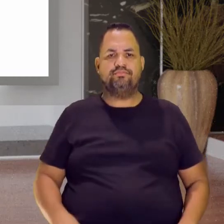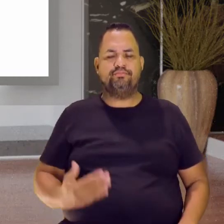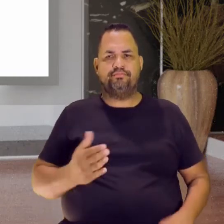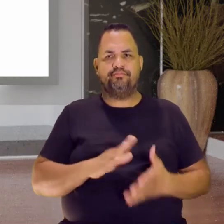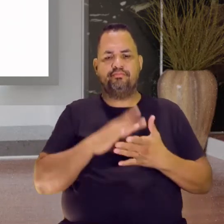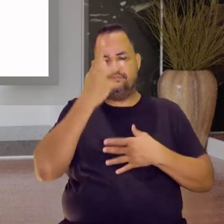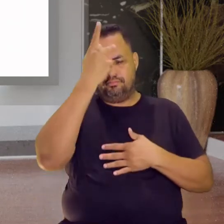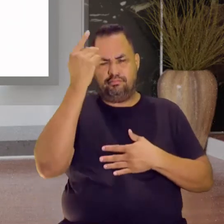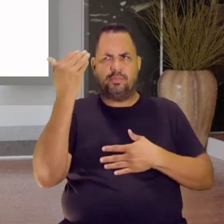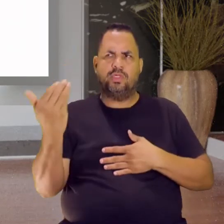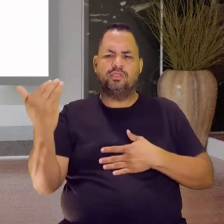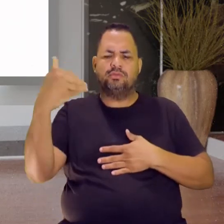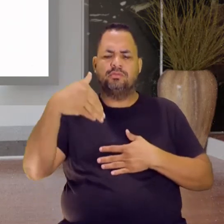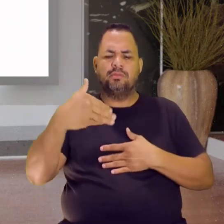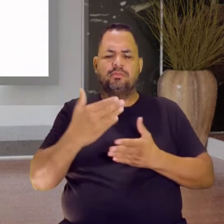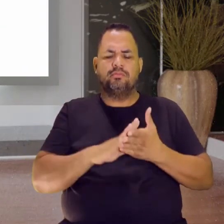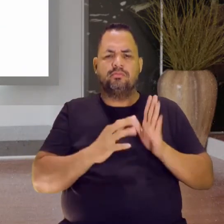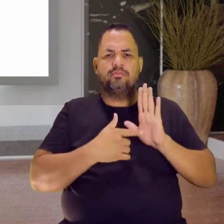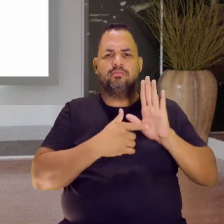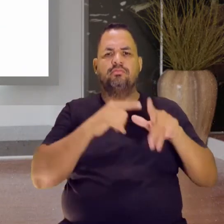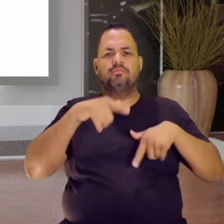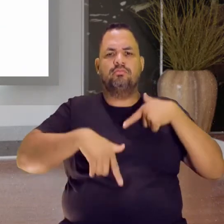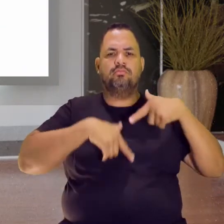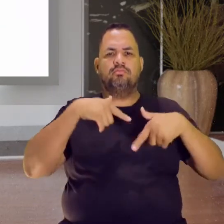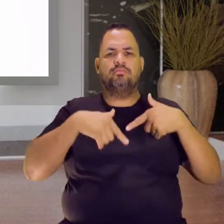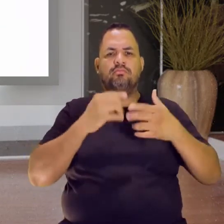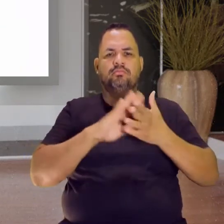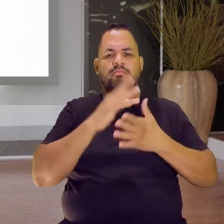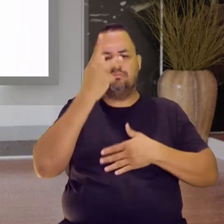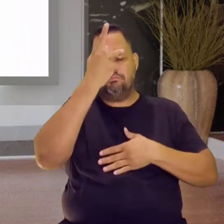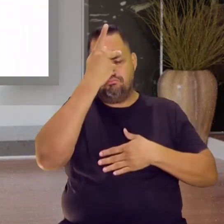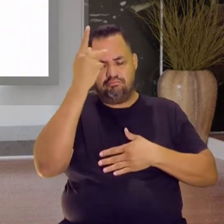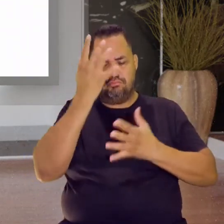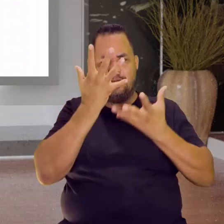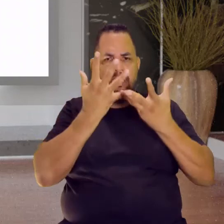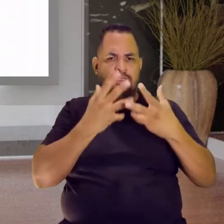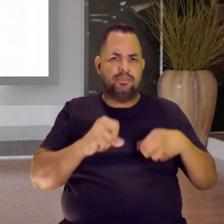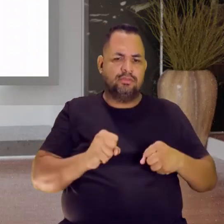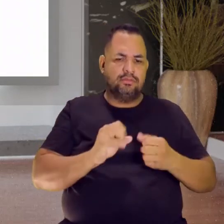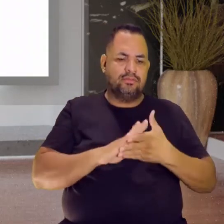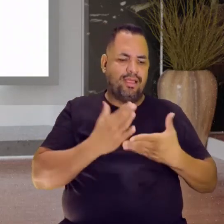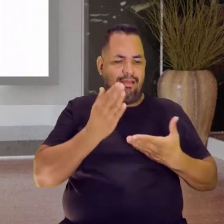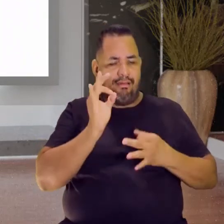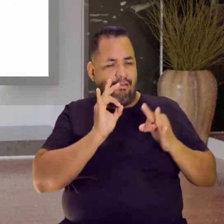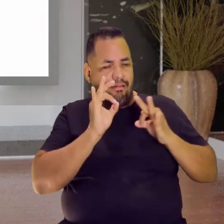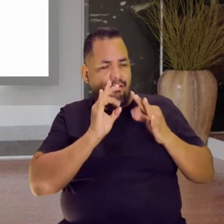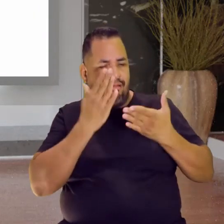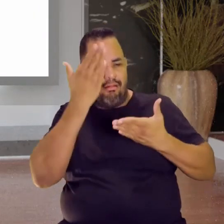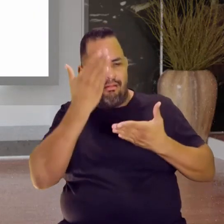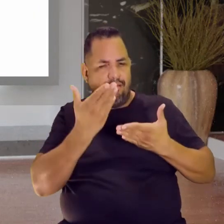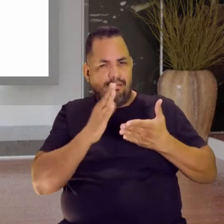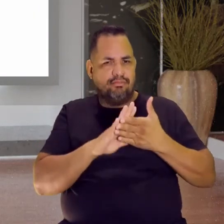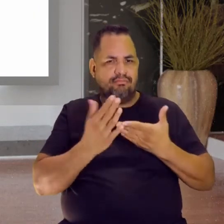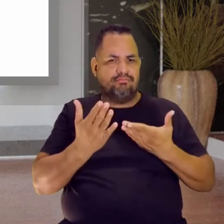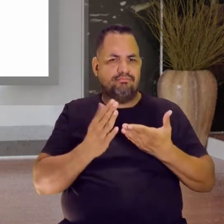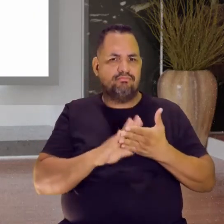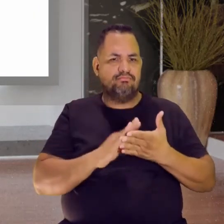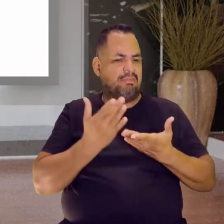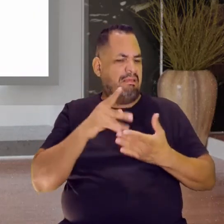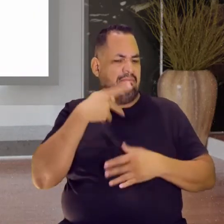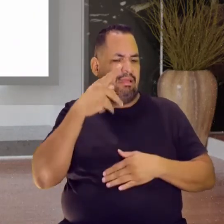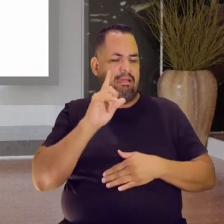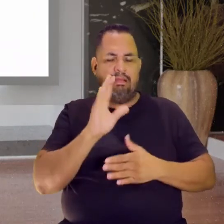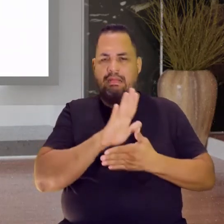de fora, mostra um trabalho, as pessoas aceitam, elogiam, não